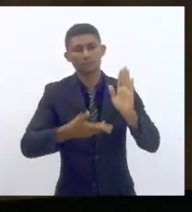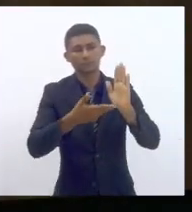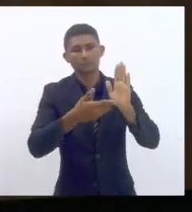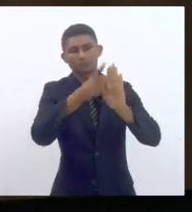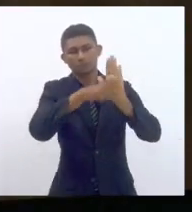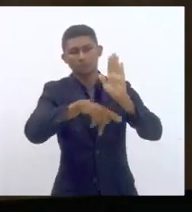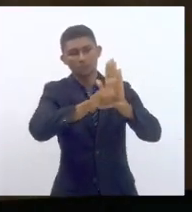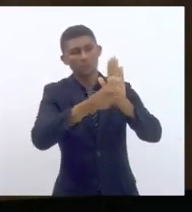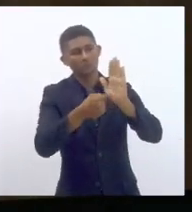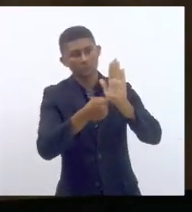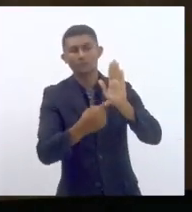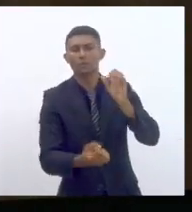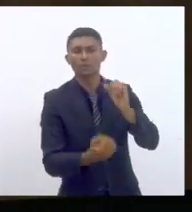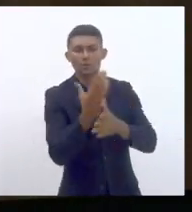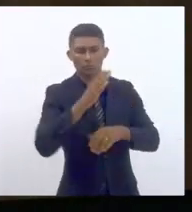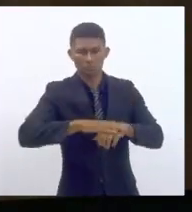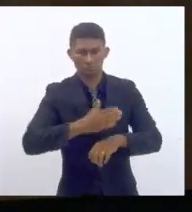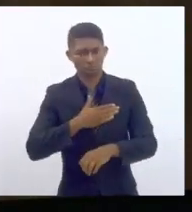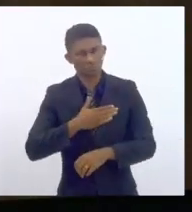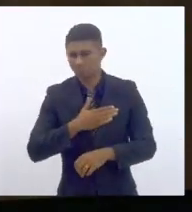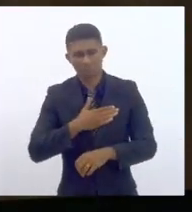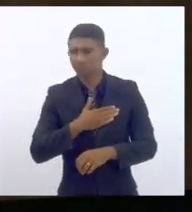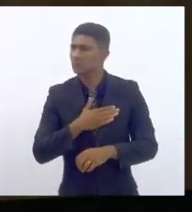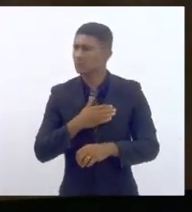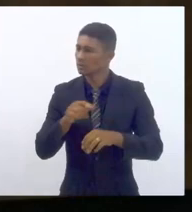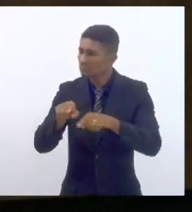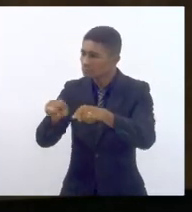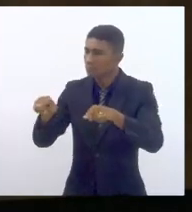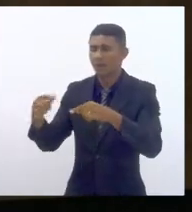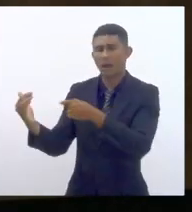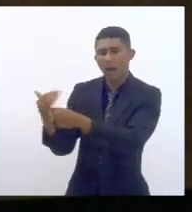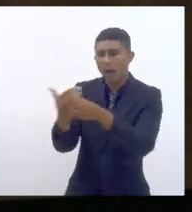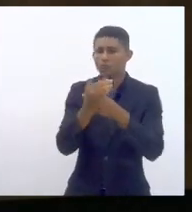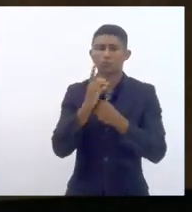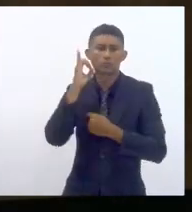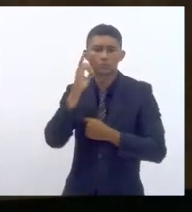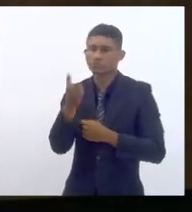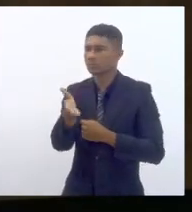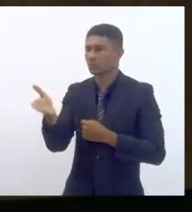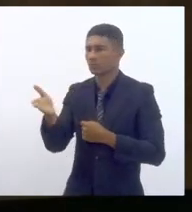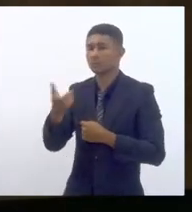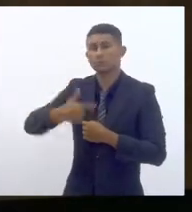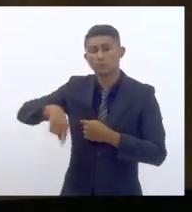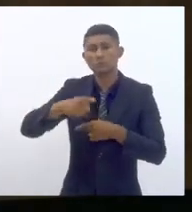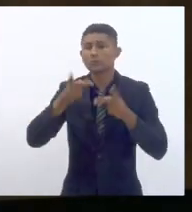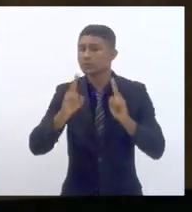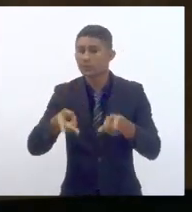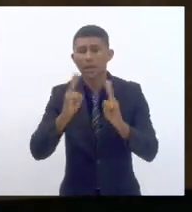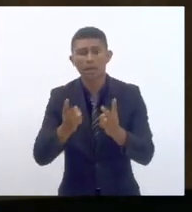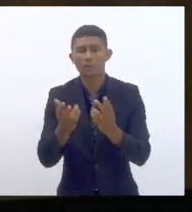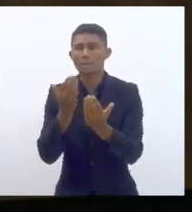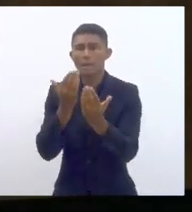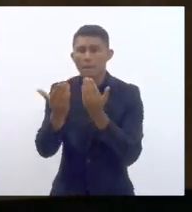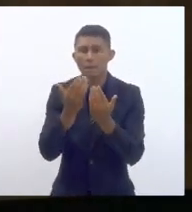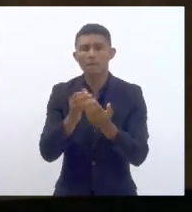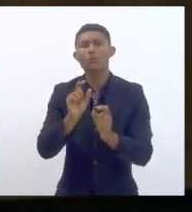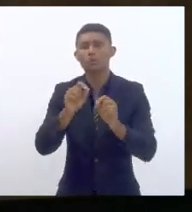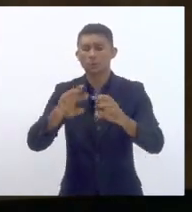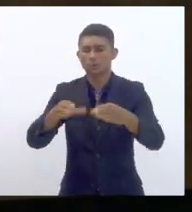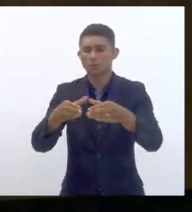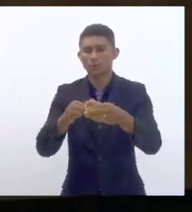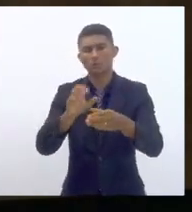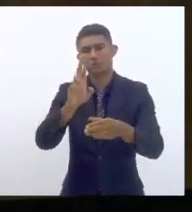a muitas mãos. A gente tem feito debate sistemático com a Unicef e também dentro